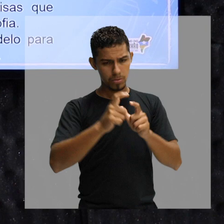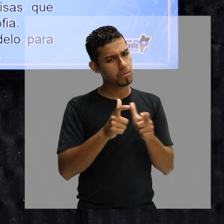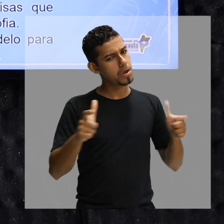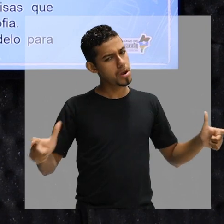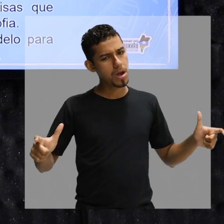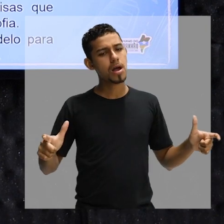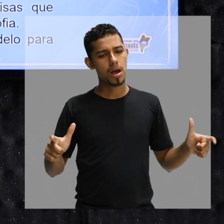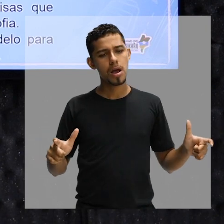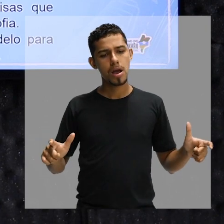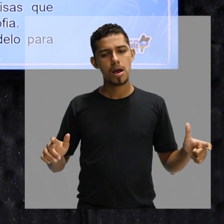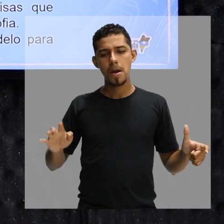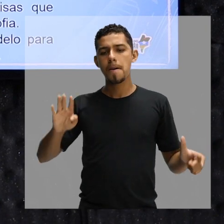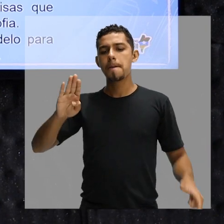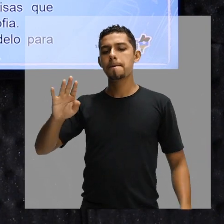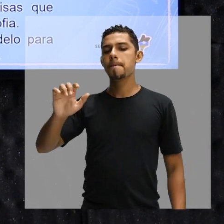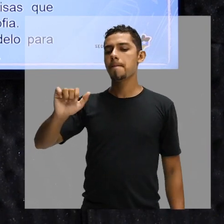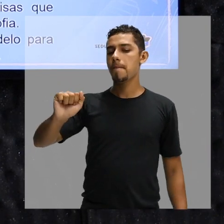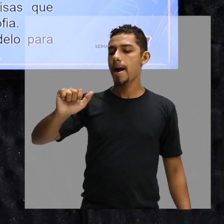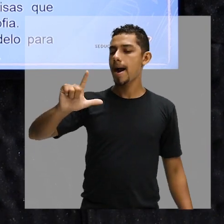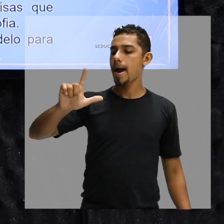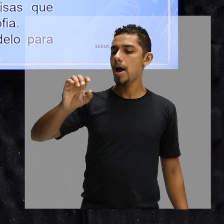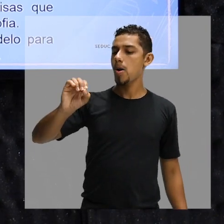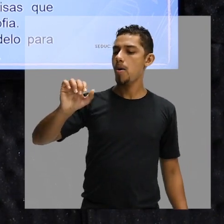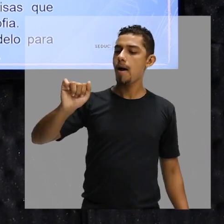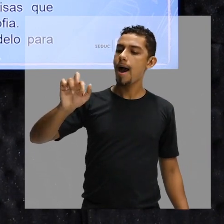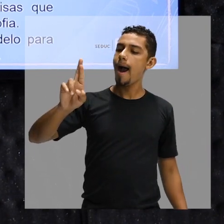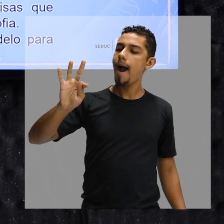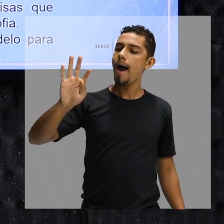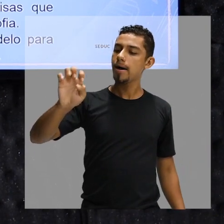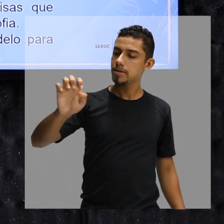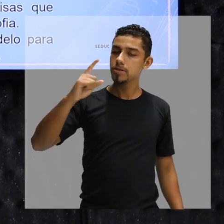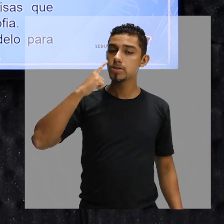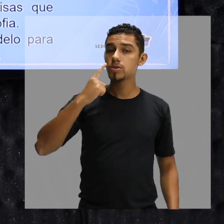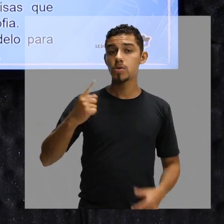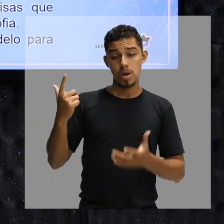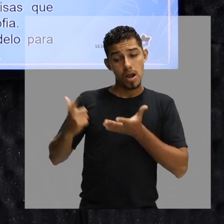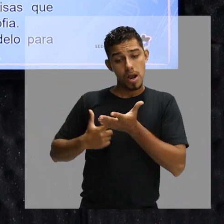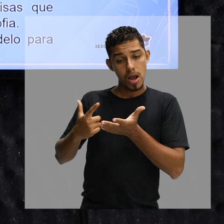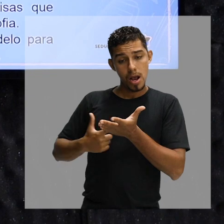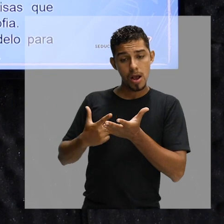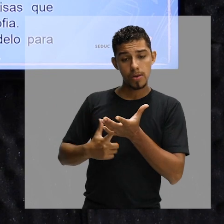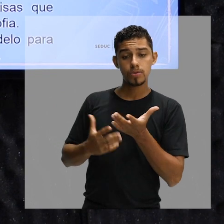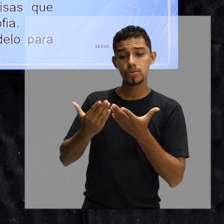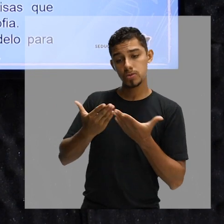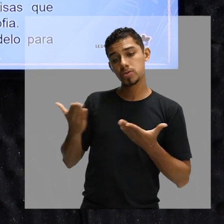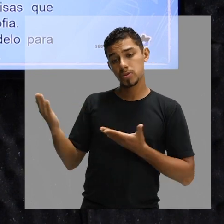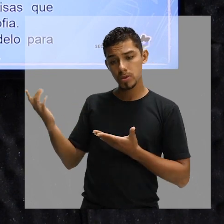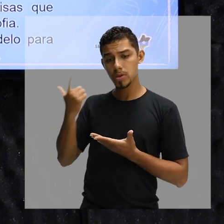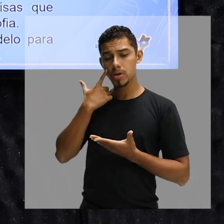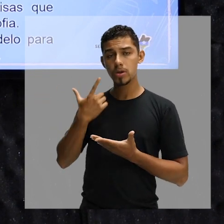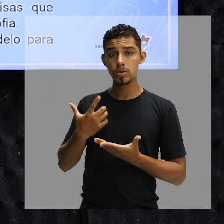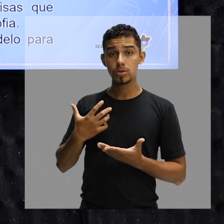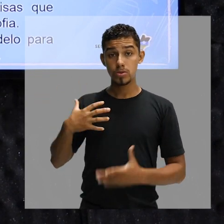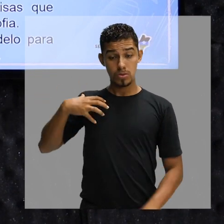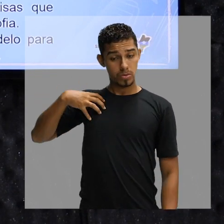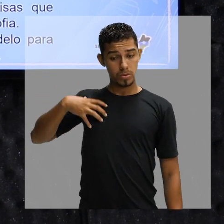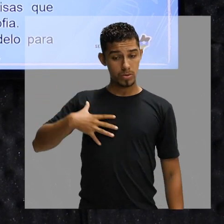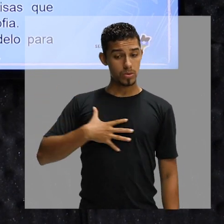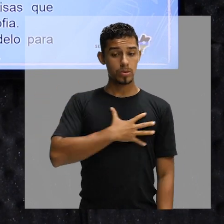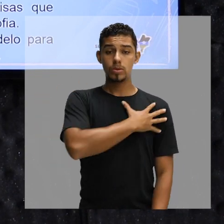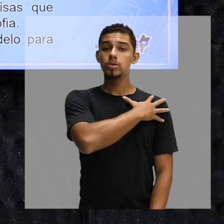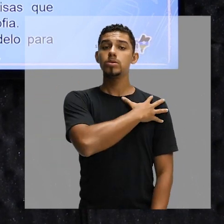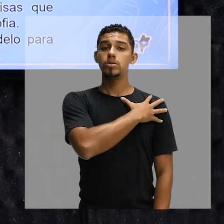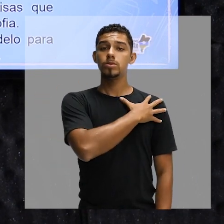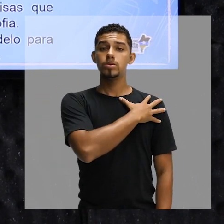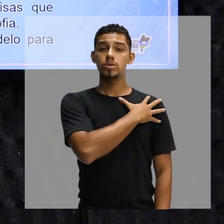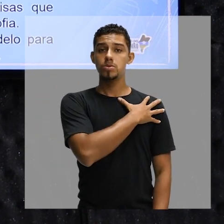grande baluarte, né? Lá no Novum Organum, que é a sua obra, ele vai reeditar Aristóteles, consertar algumas